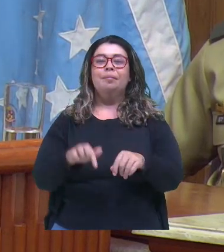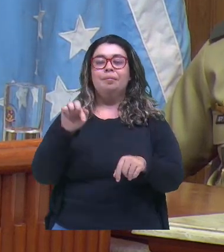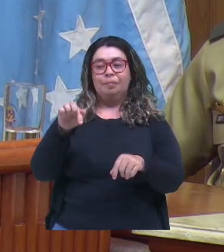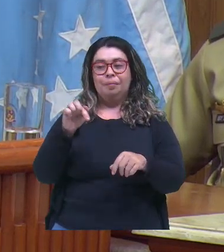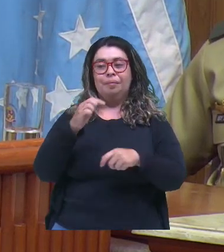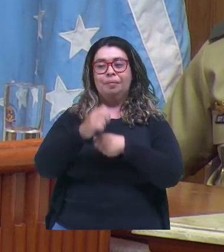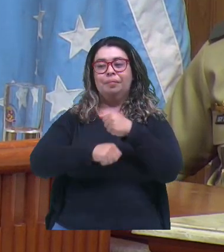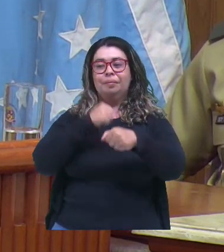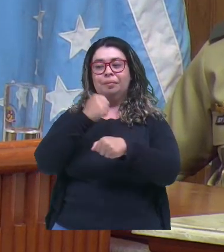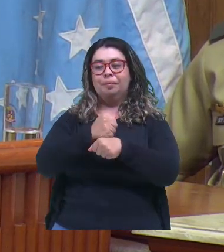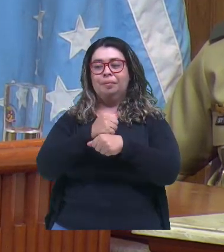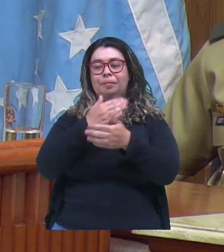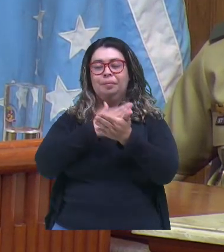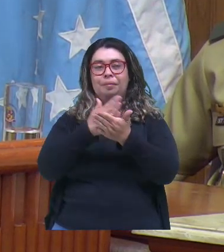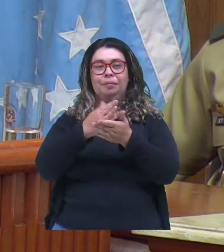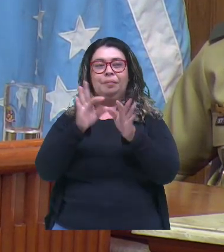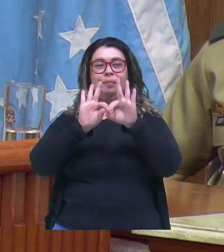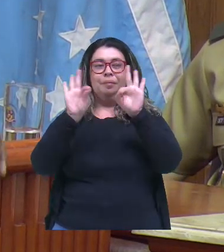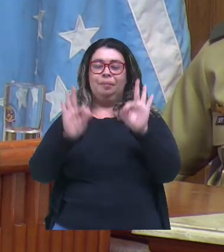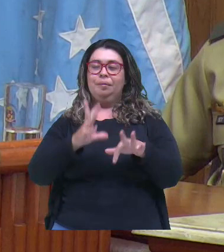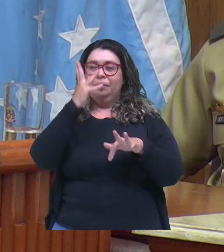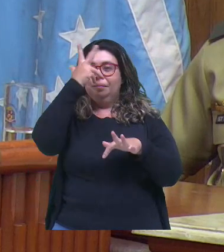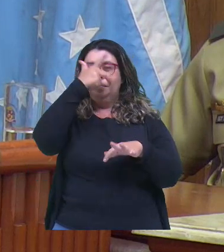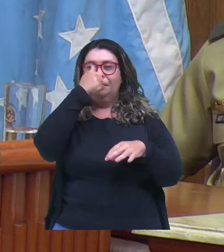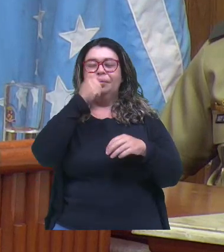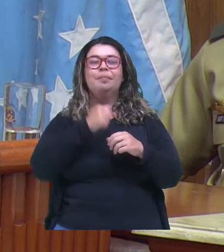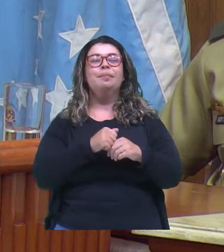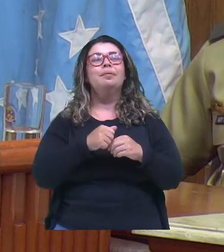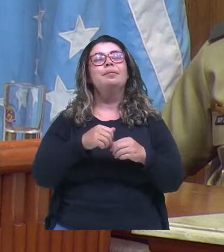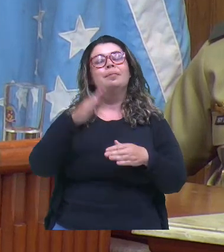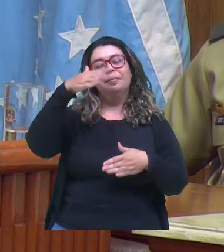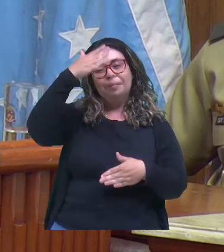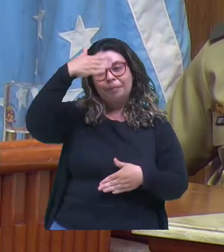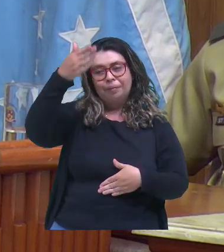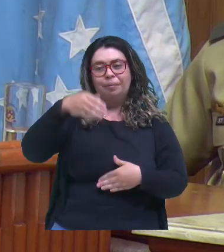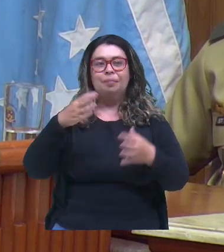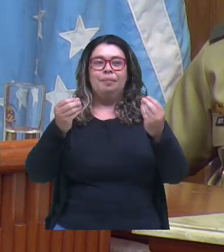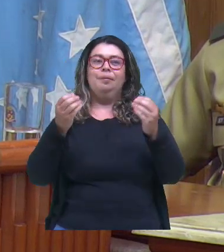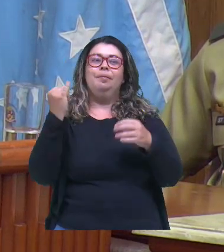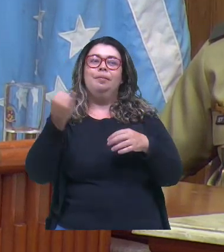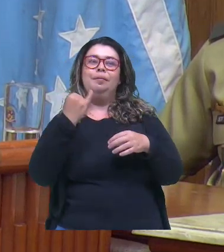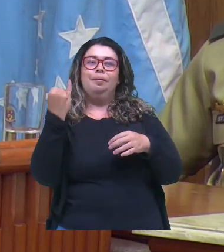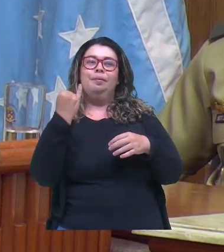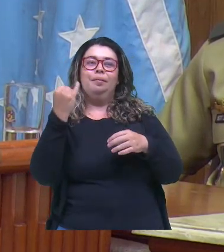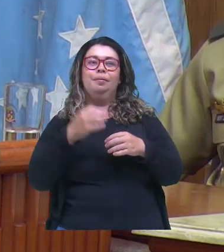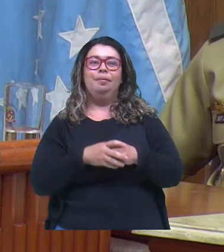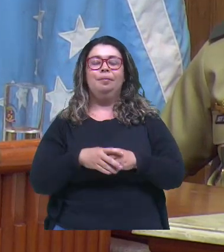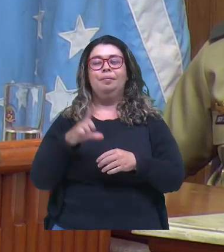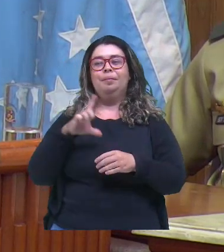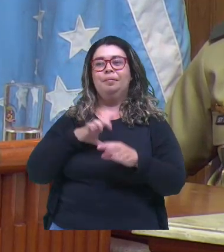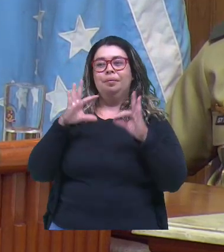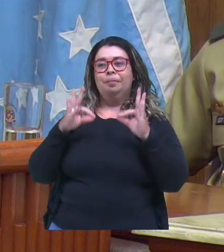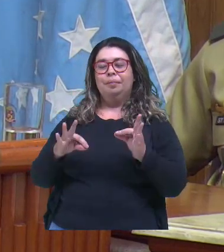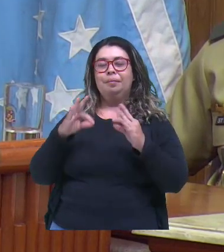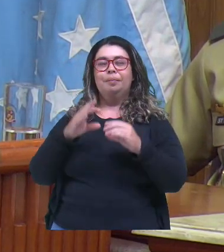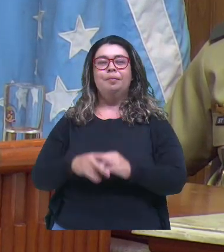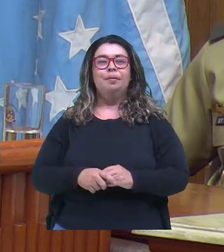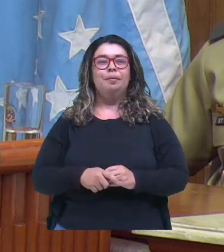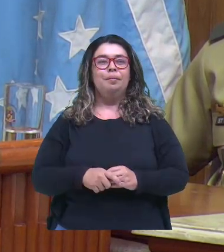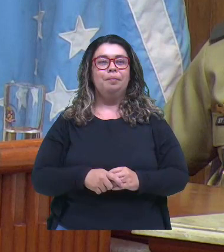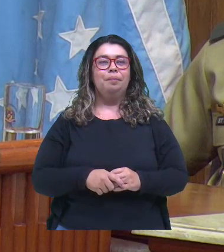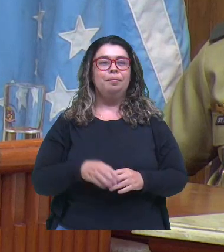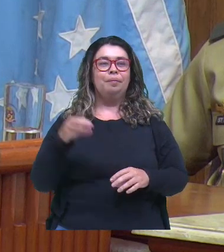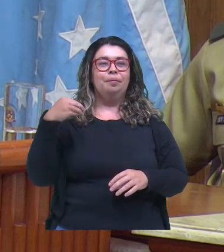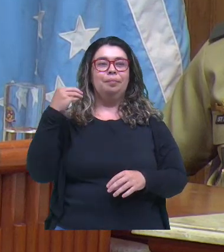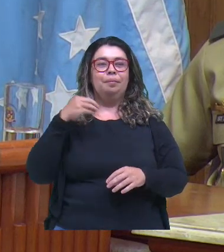iniciando esse projeto tão lindo, essa homenagem tão importante a todos vocês. Eu tenho certeza que, quando